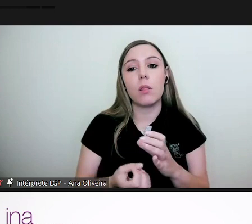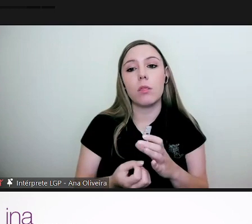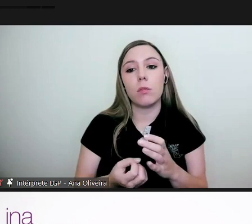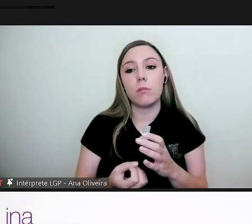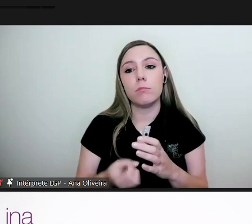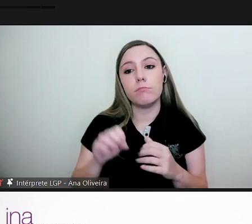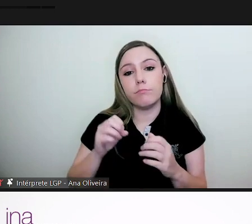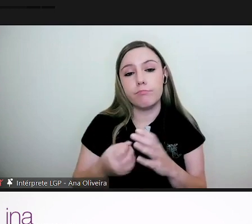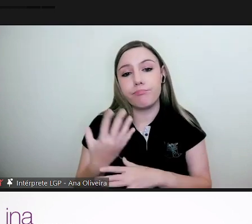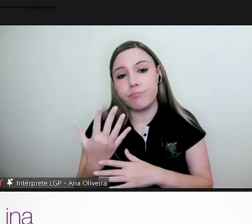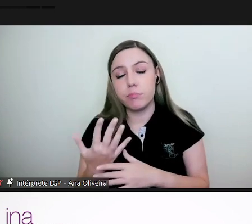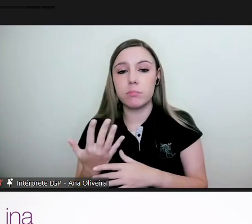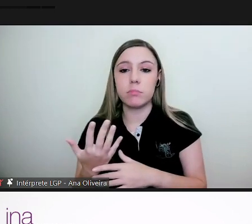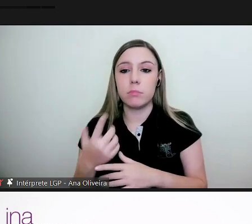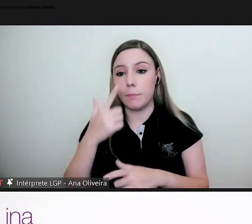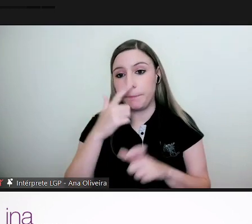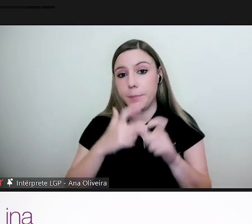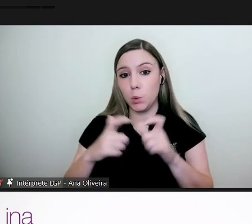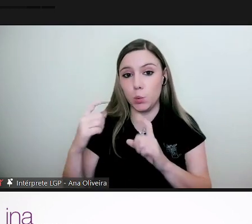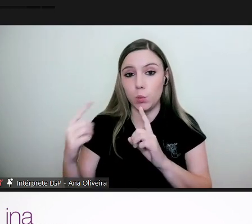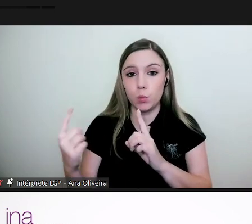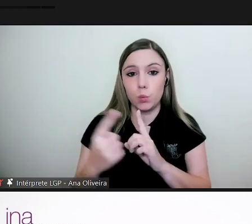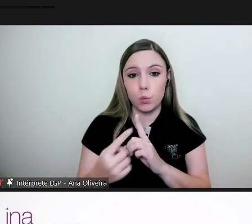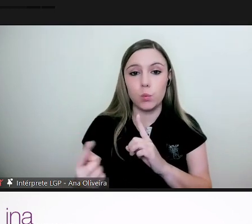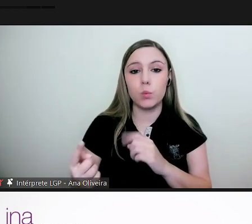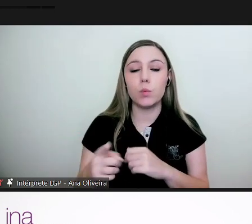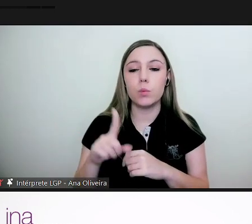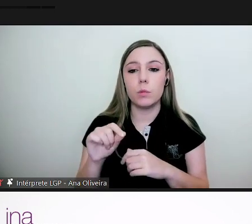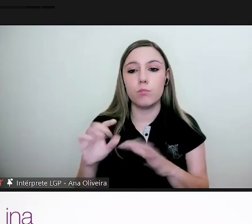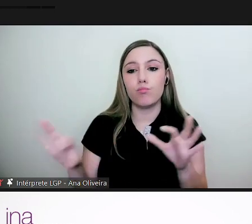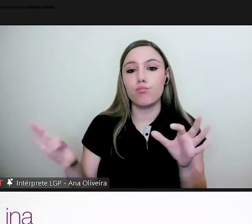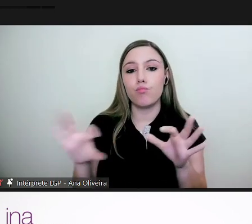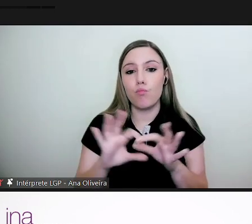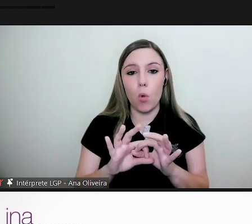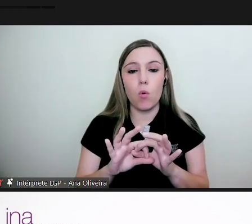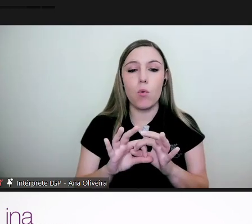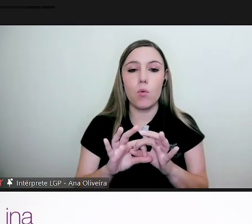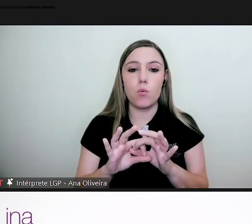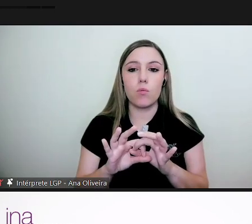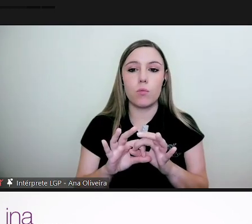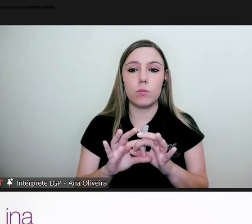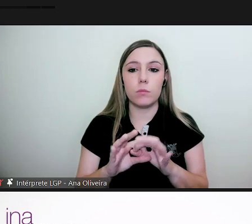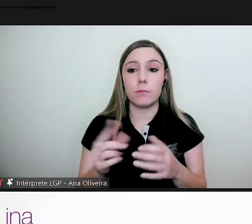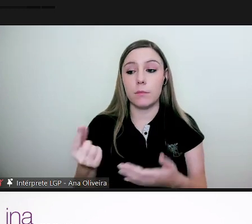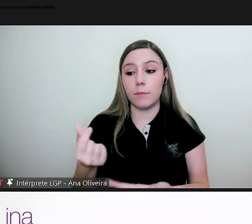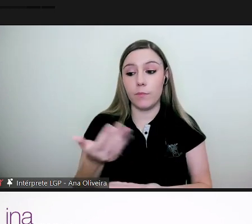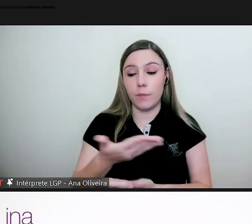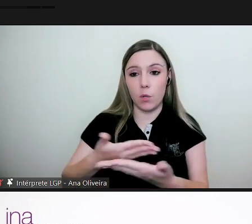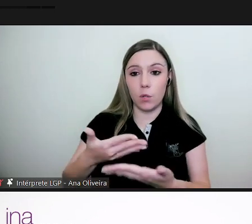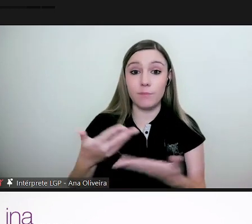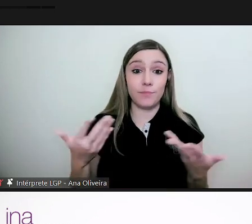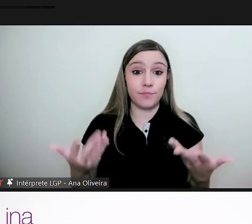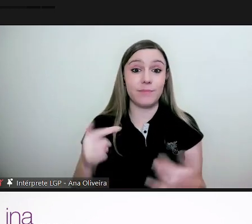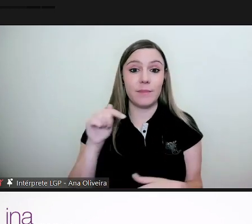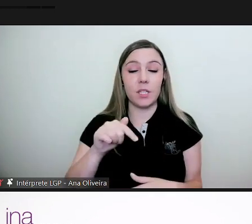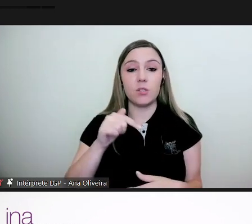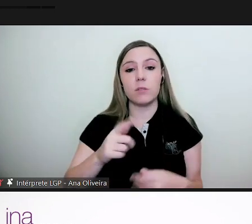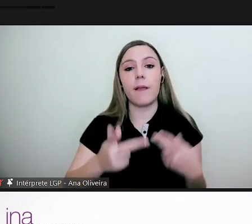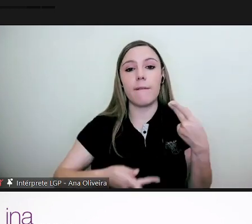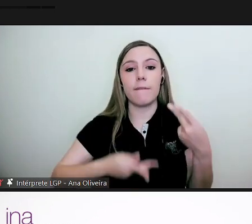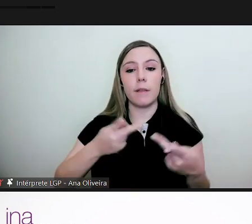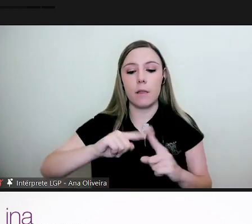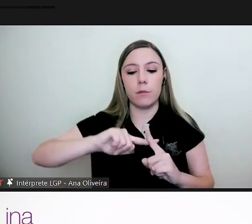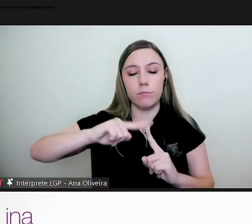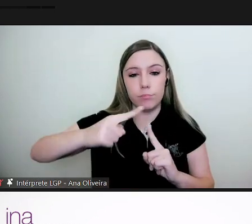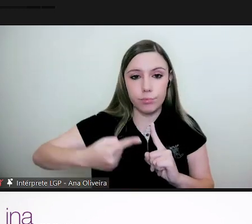e, digamos assim, da nossa cadeia logística associada ao negócio. Portanto, isto é avaliado